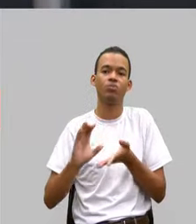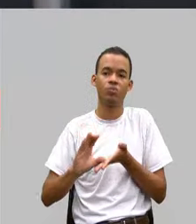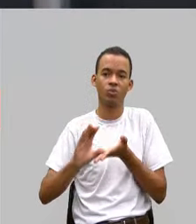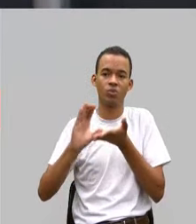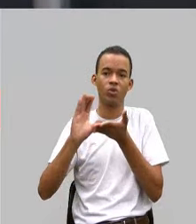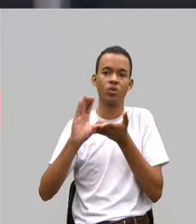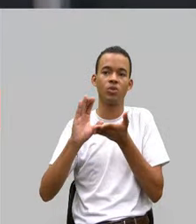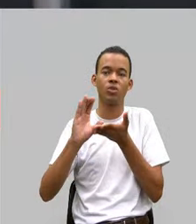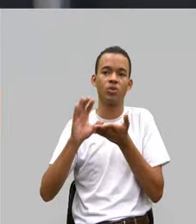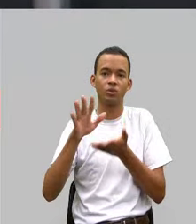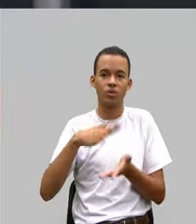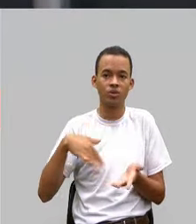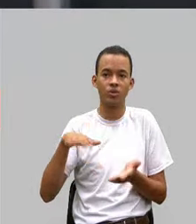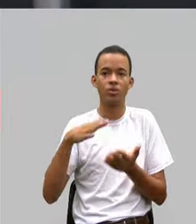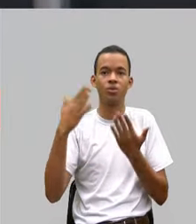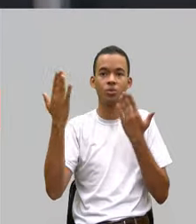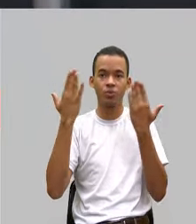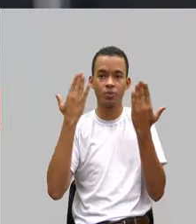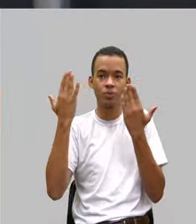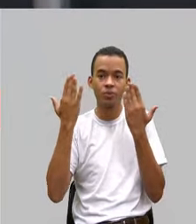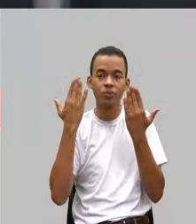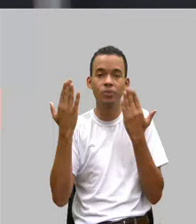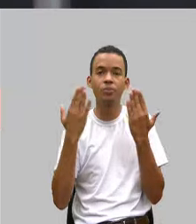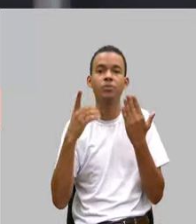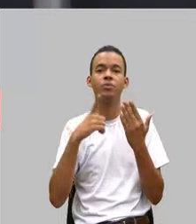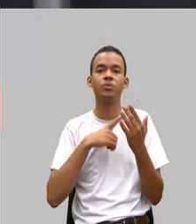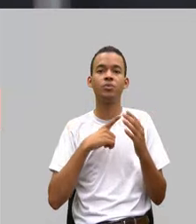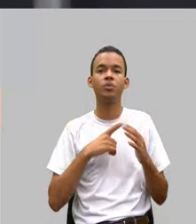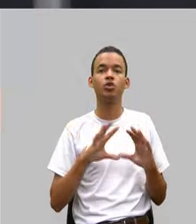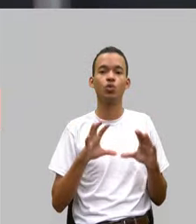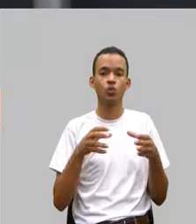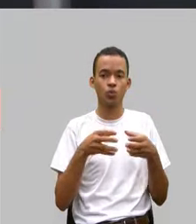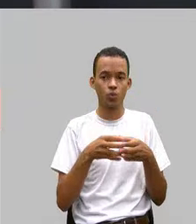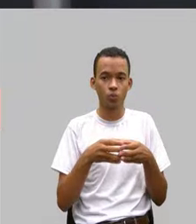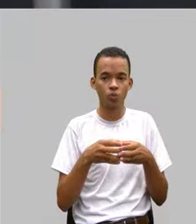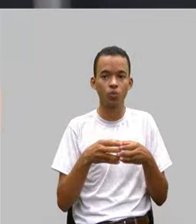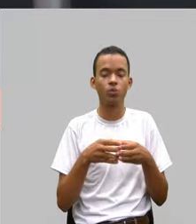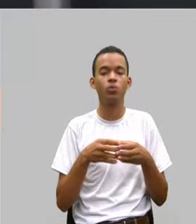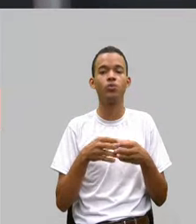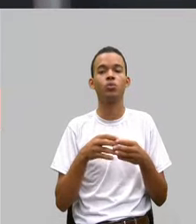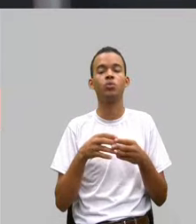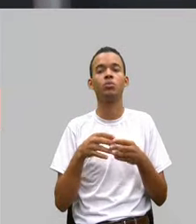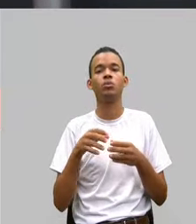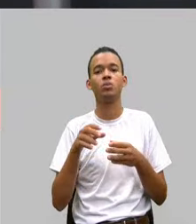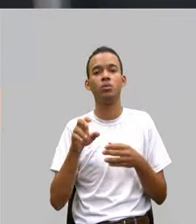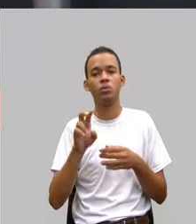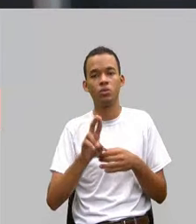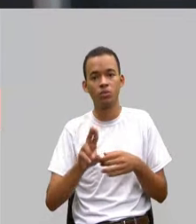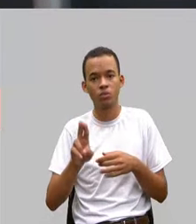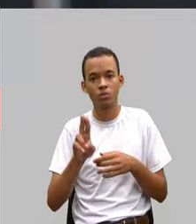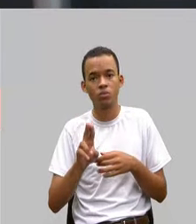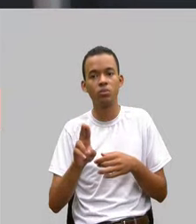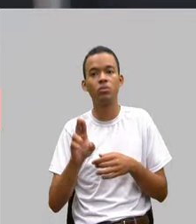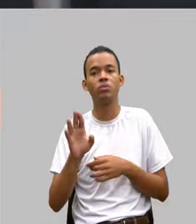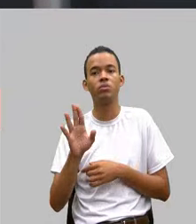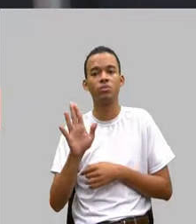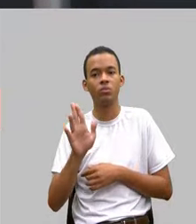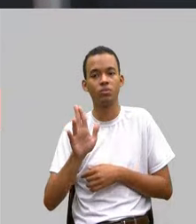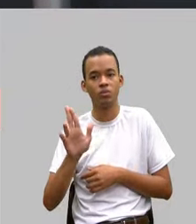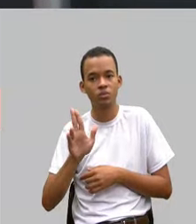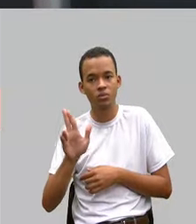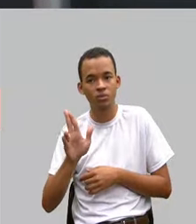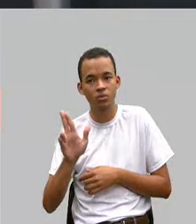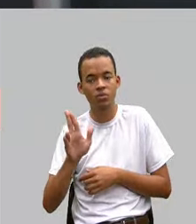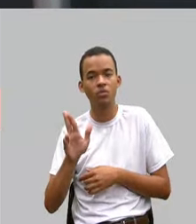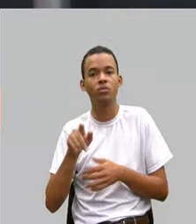mantém desde 2020 uma comissão de orientação em psicologia em tratamentos com cannabis terapêutica que Visa atualizar e qualificar o